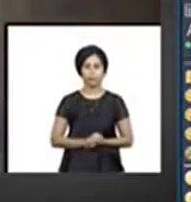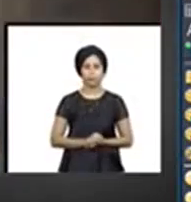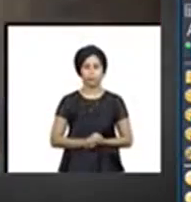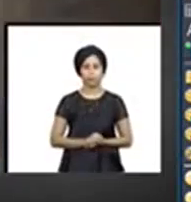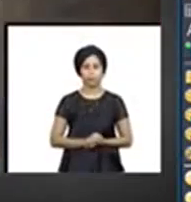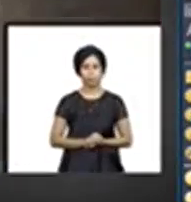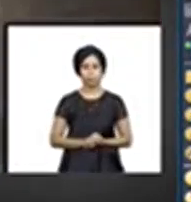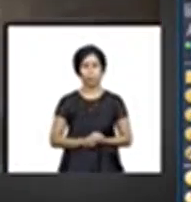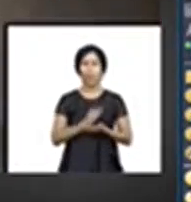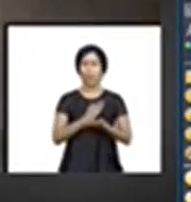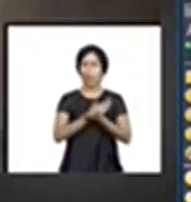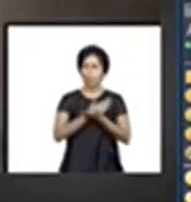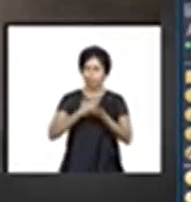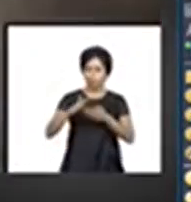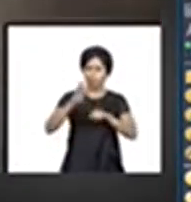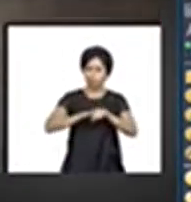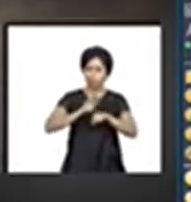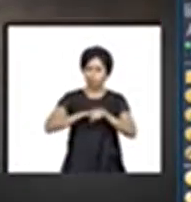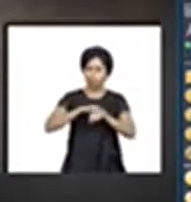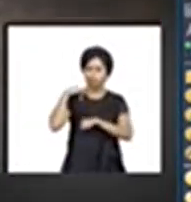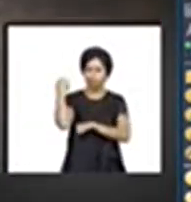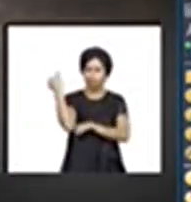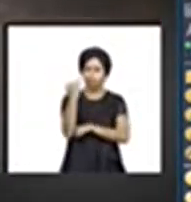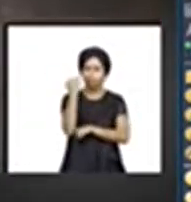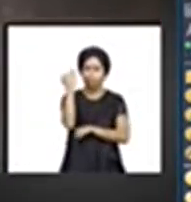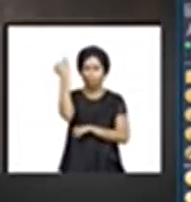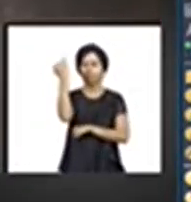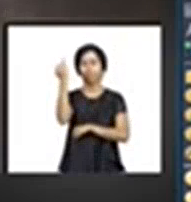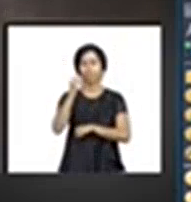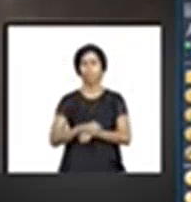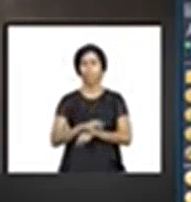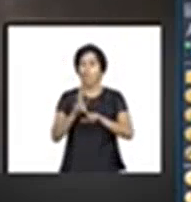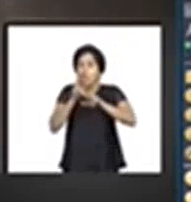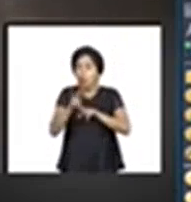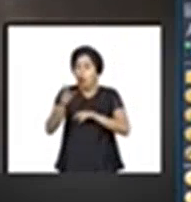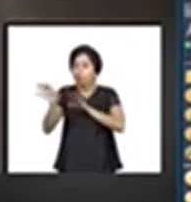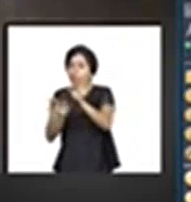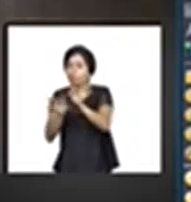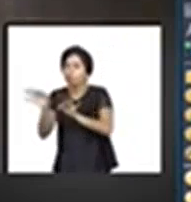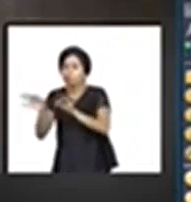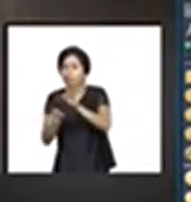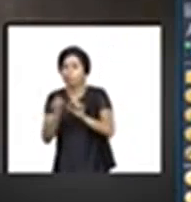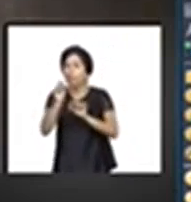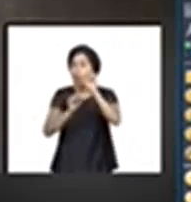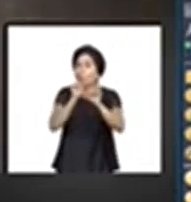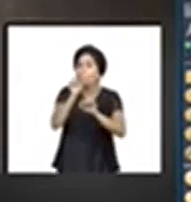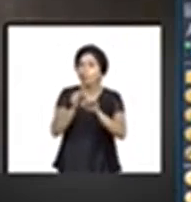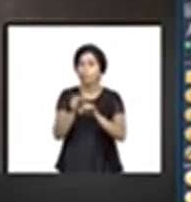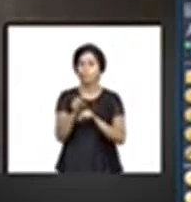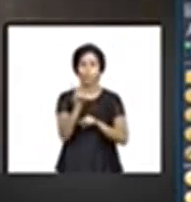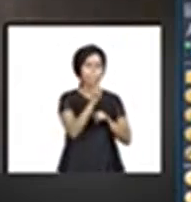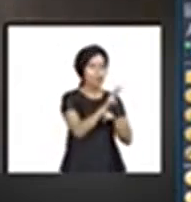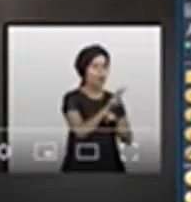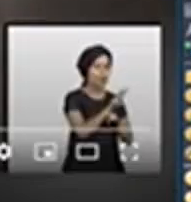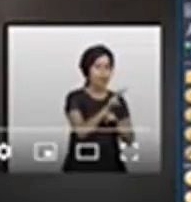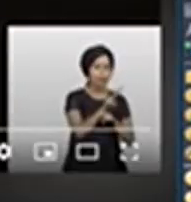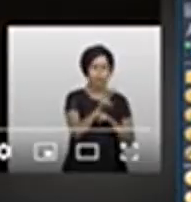Começa então uma etapa tão importante quanto a preparação, a inspeção de segurança antes que se possa remover a